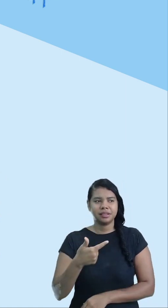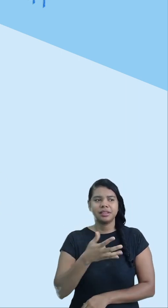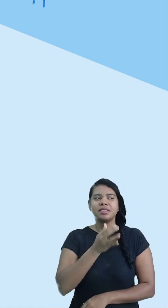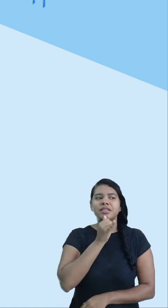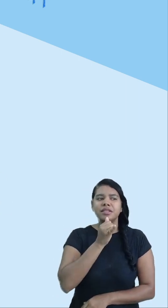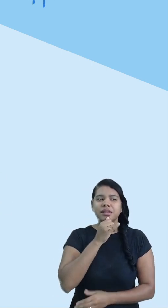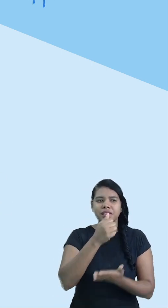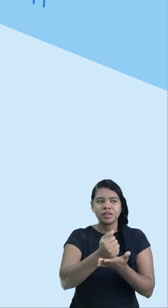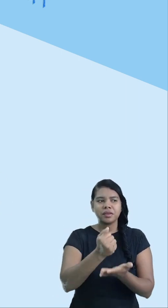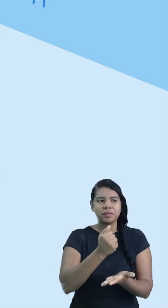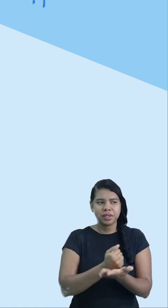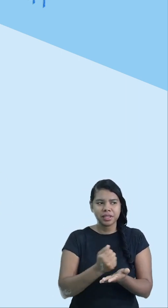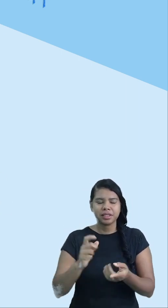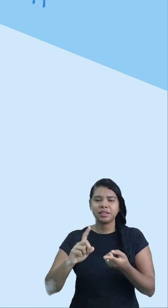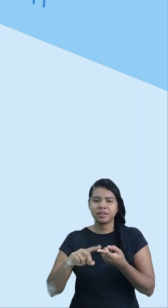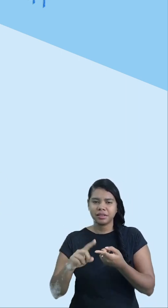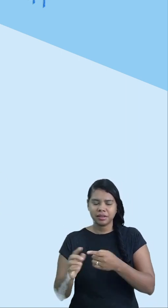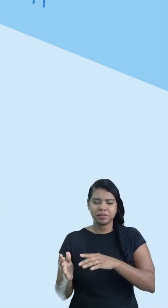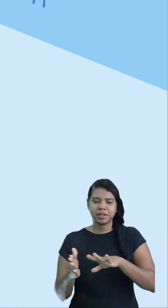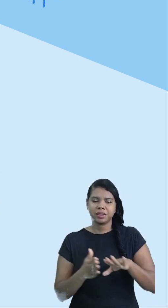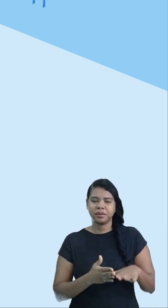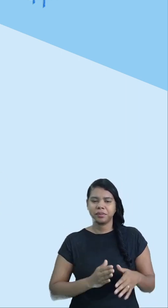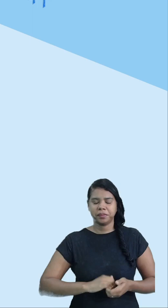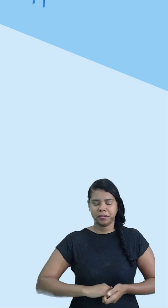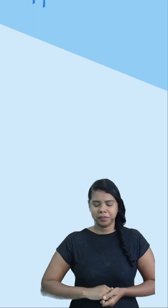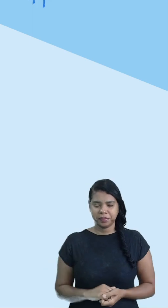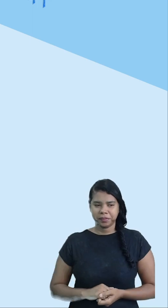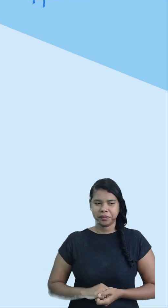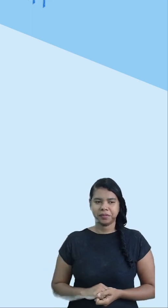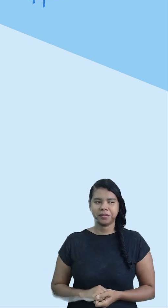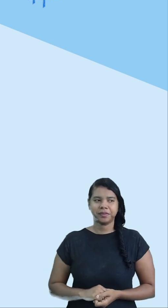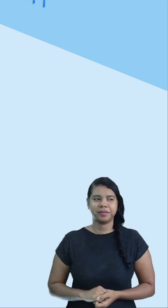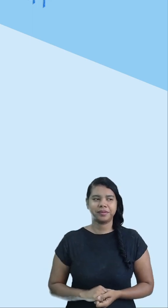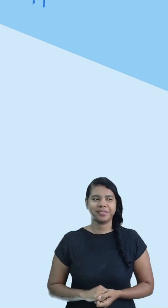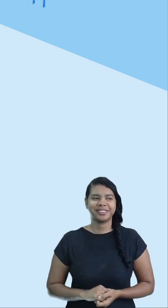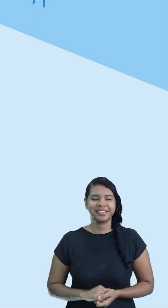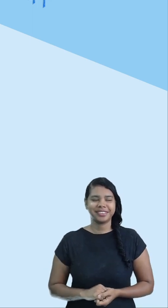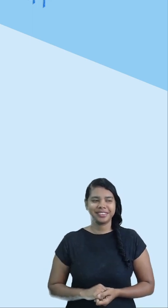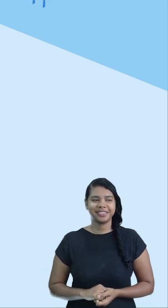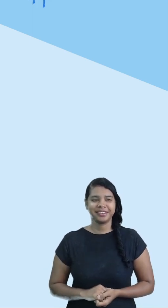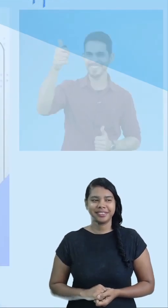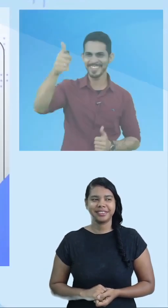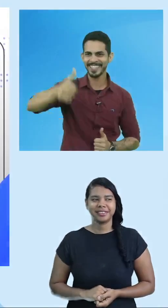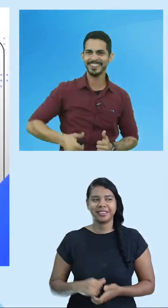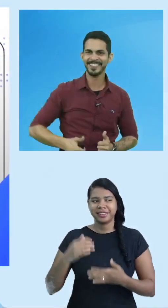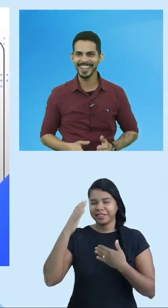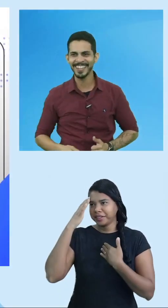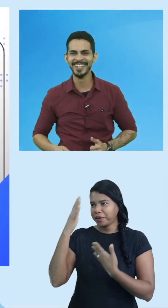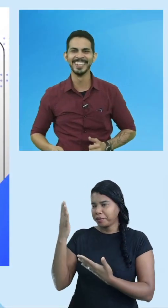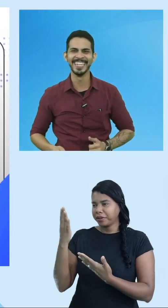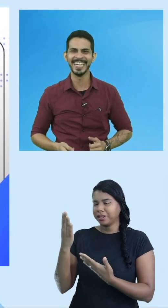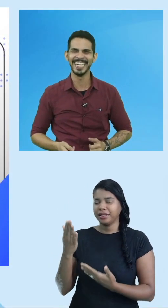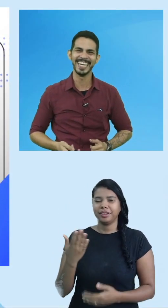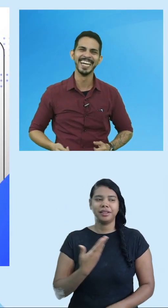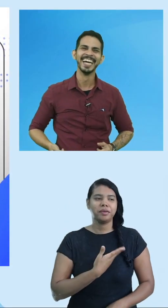de documentação, isso mesmo. Então, dá uma sacada aí, viu, gente? Obrigado, amigo,